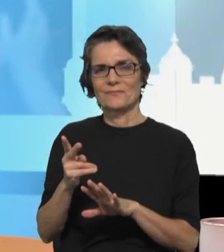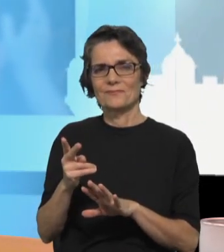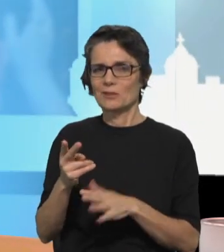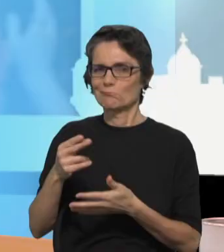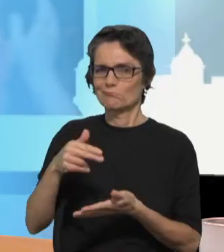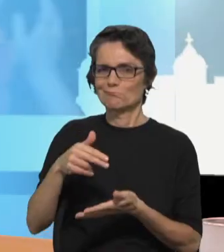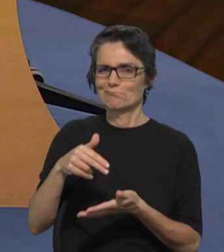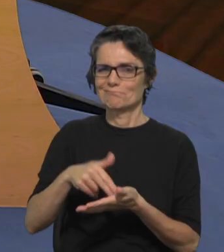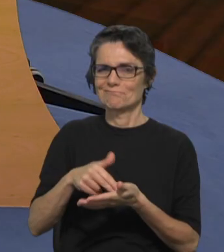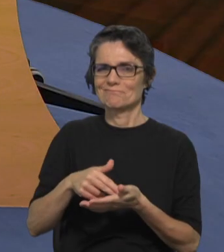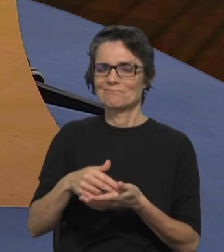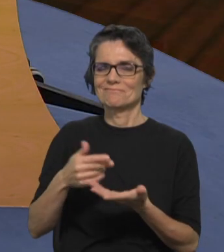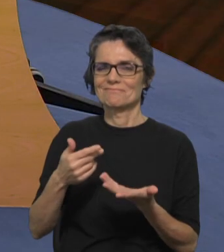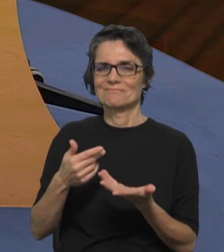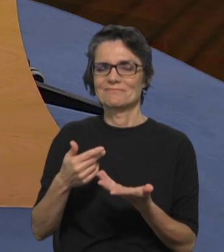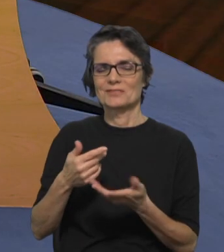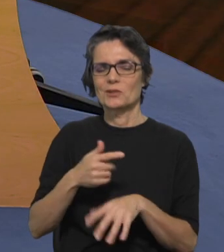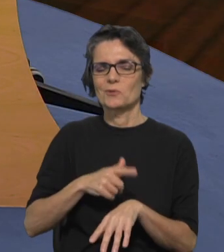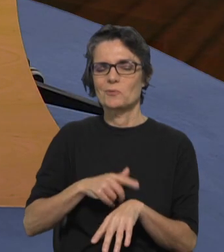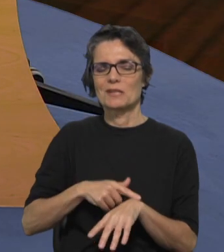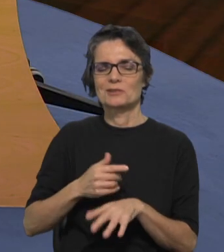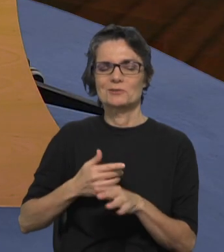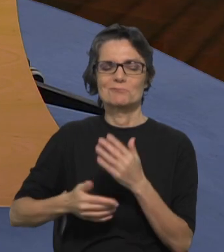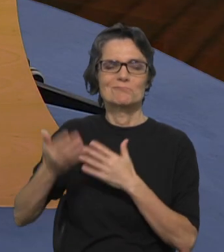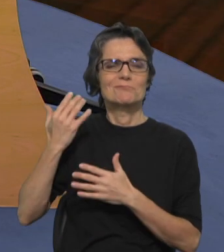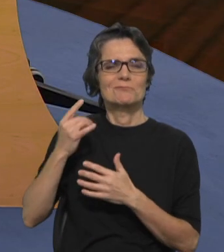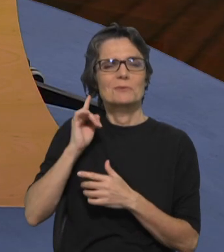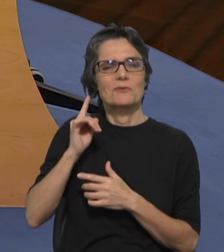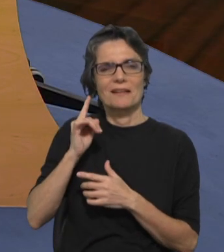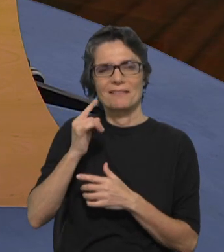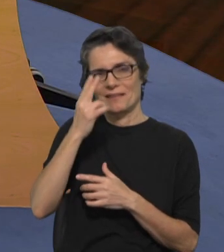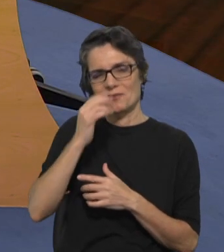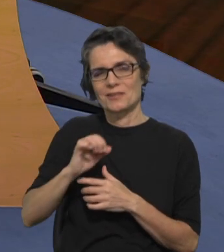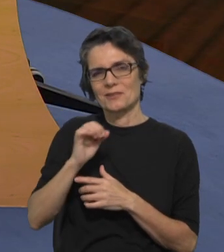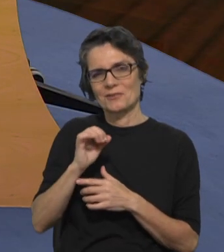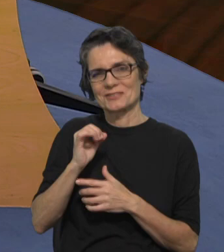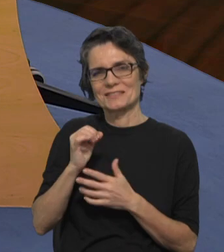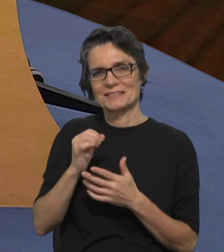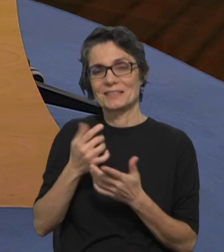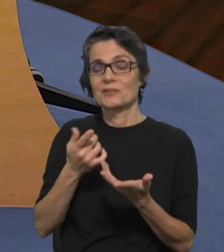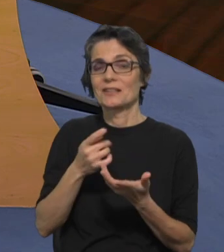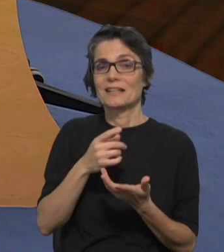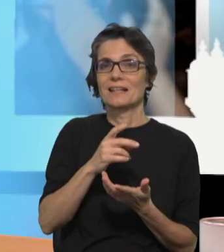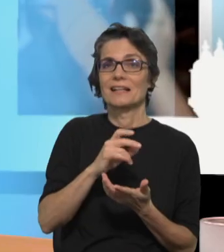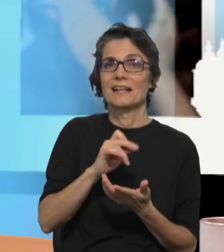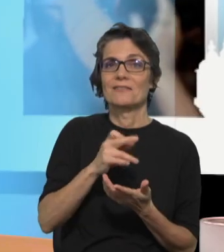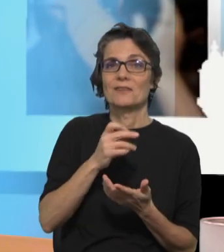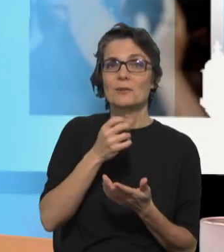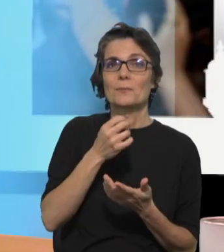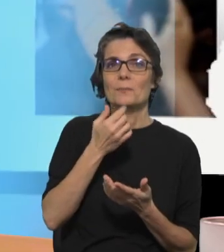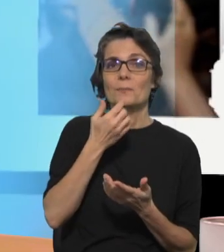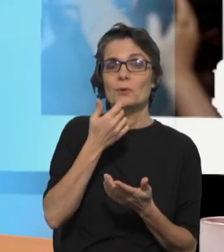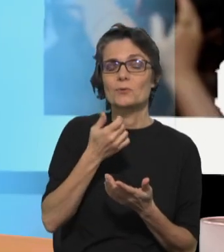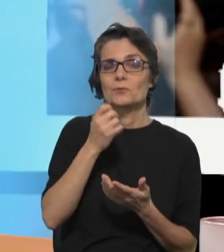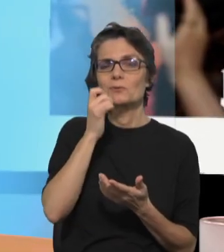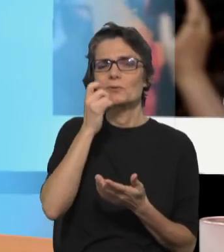de viver este momento importante da nossa história. Alfreda Fonseca, o que é que recorda naquela altura? Atingiu a maioridade